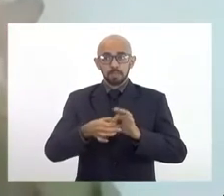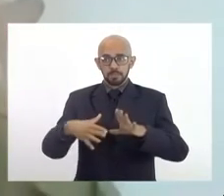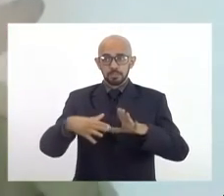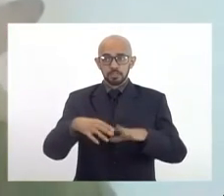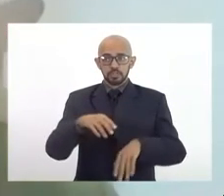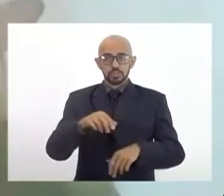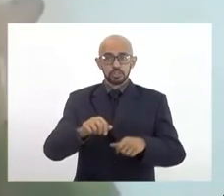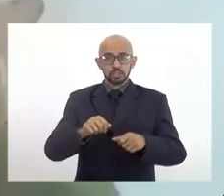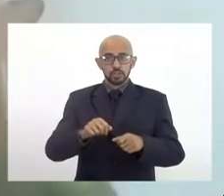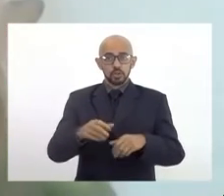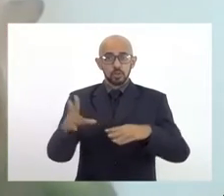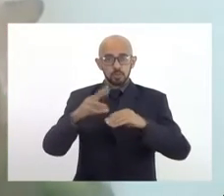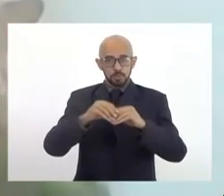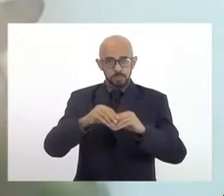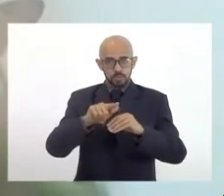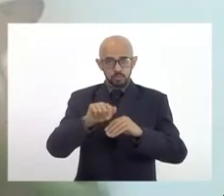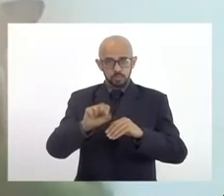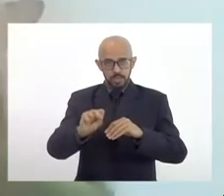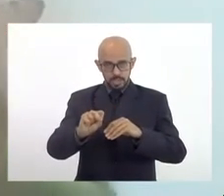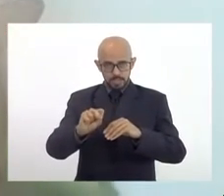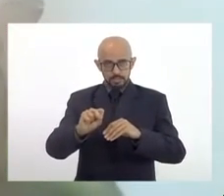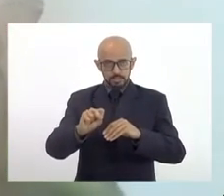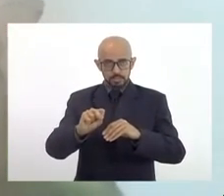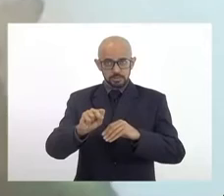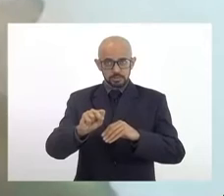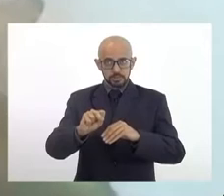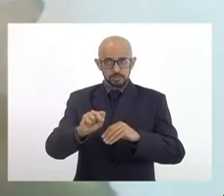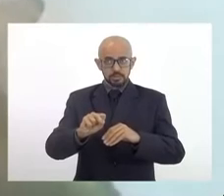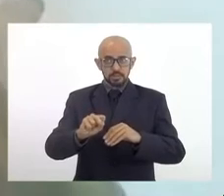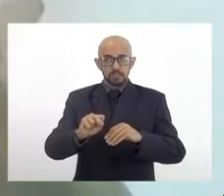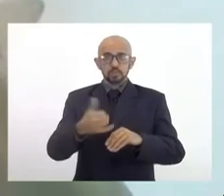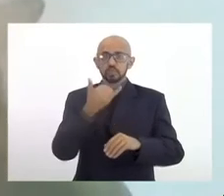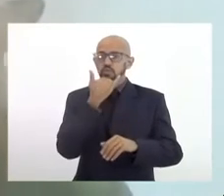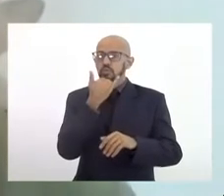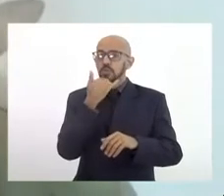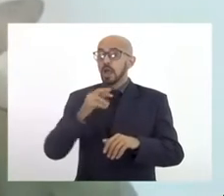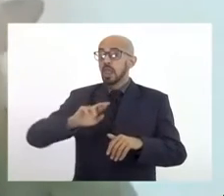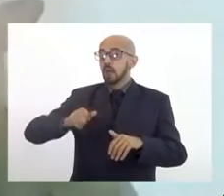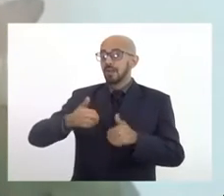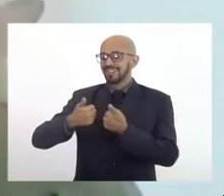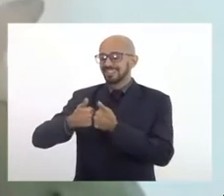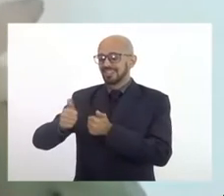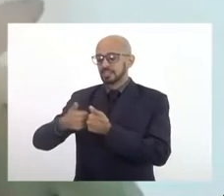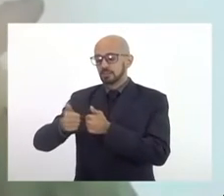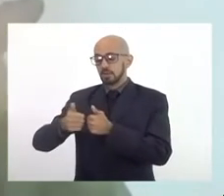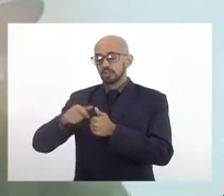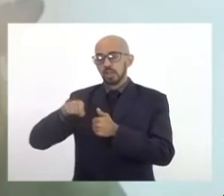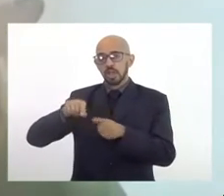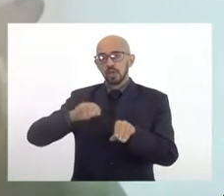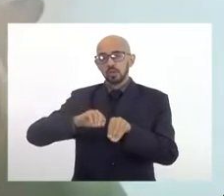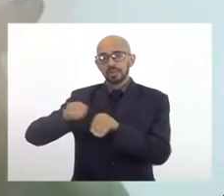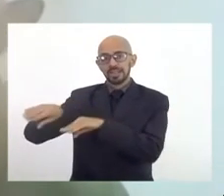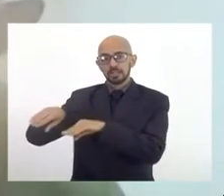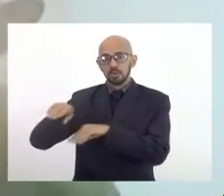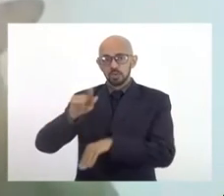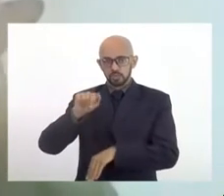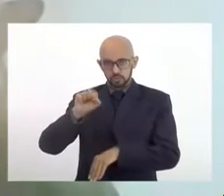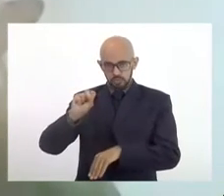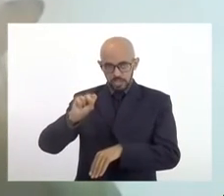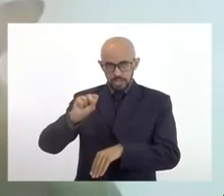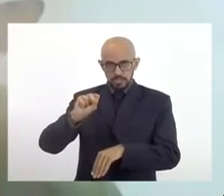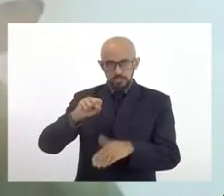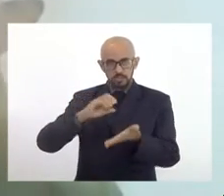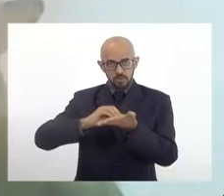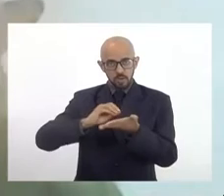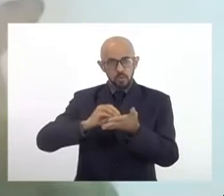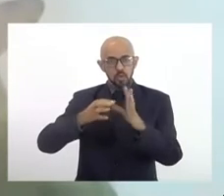vai conseguir que a gente consiga manter esse gás na utilização no Rio de Janeiro, né? Importantíssima a universalização. Eu vejo muitos fóruns